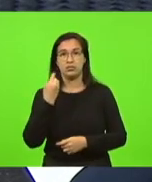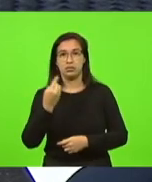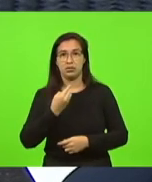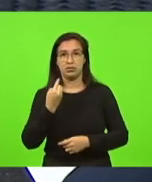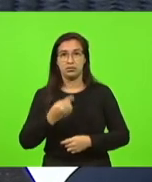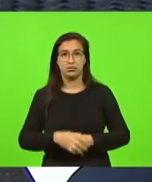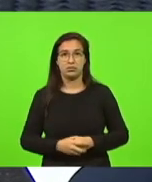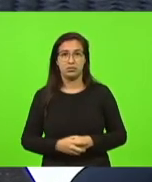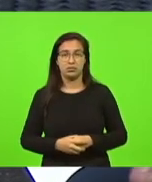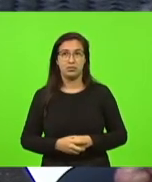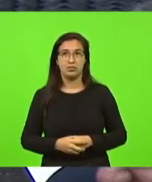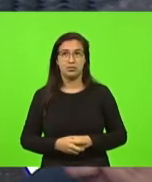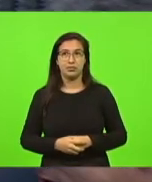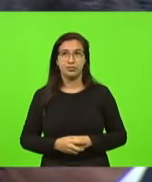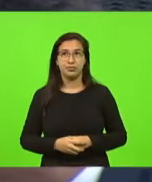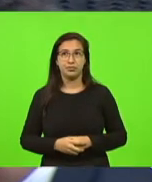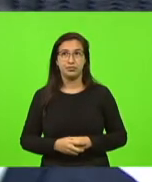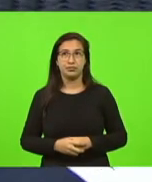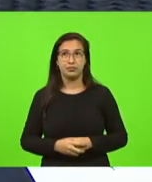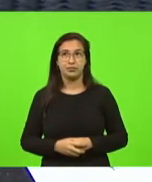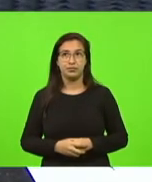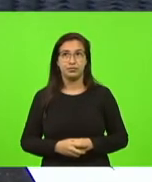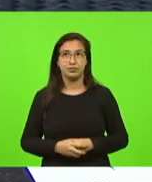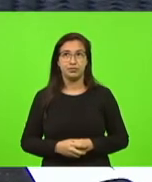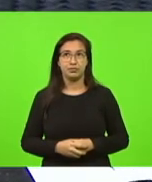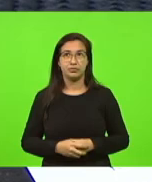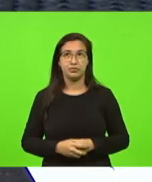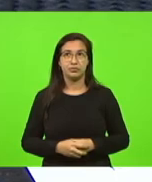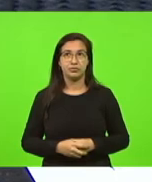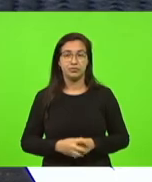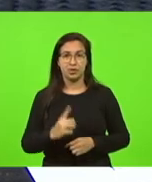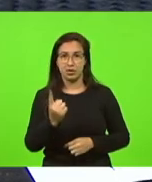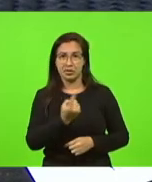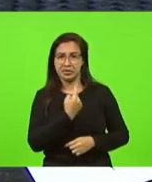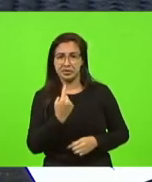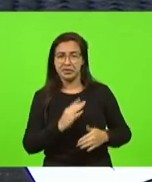Tem que ser travado aqui dentro, aqui. E nós estamos nos restringindo,